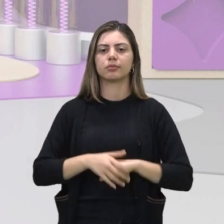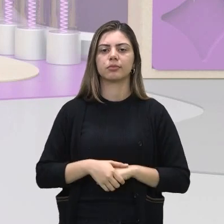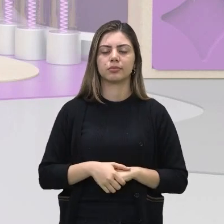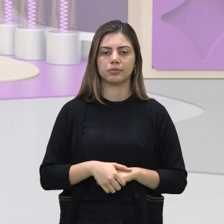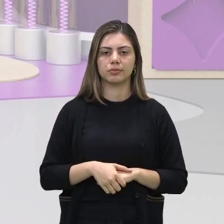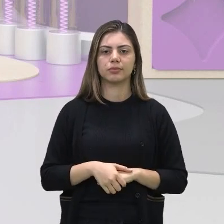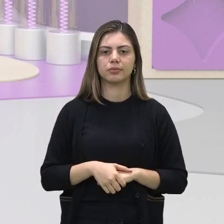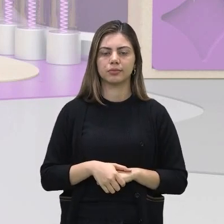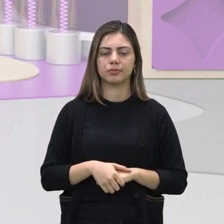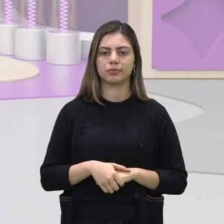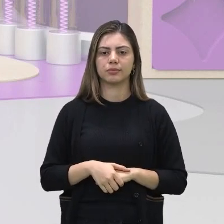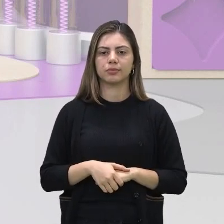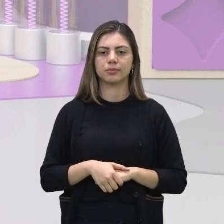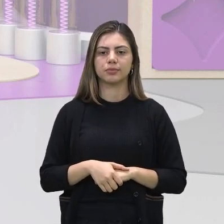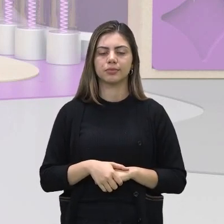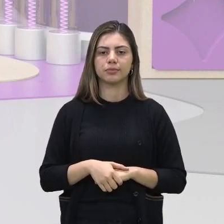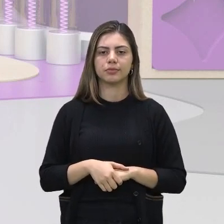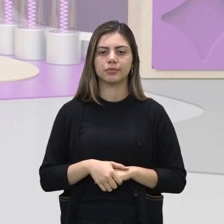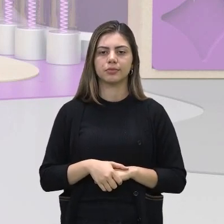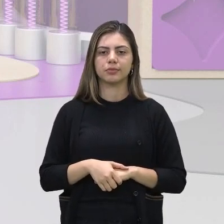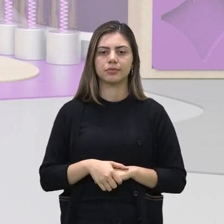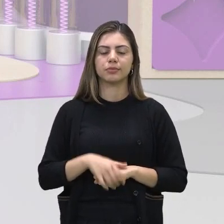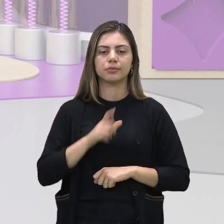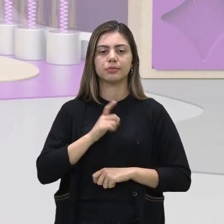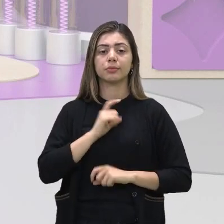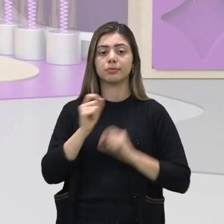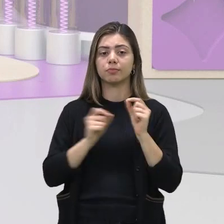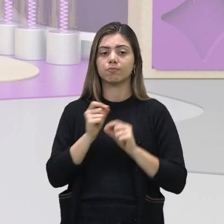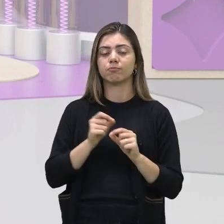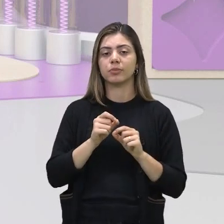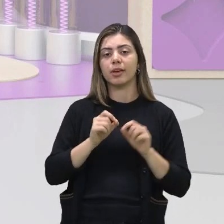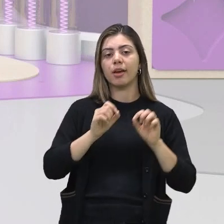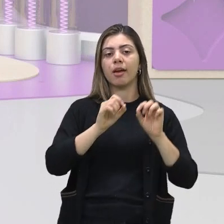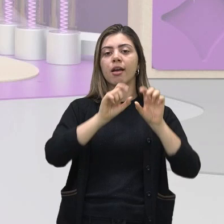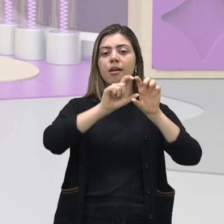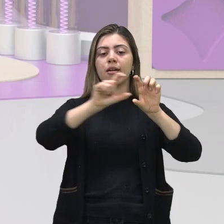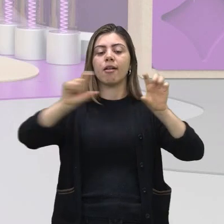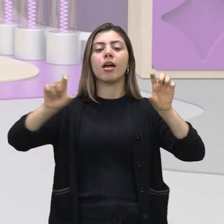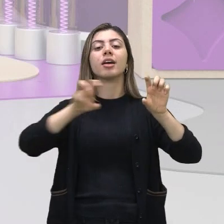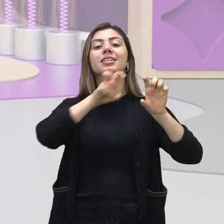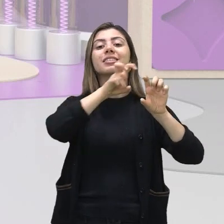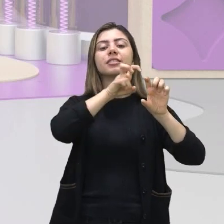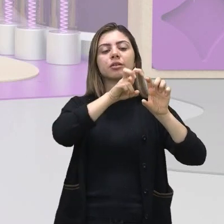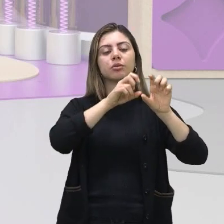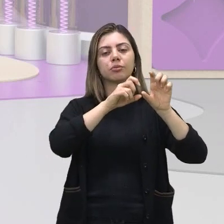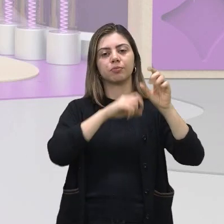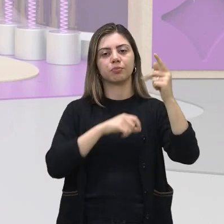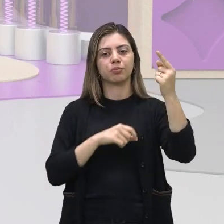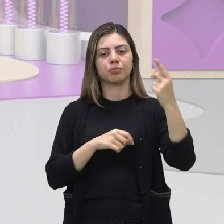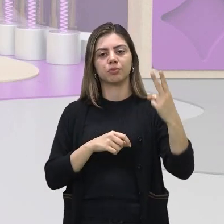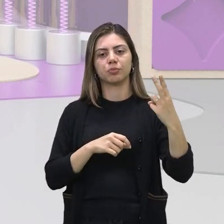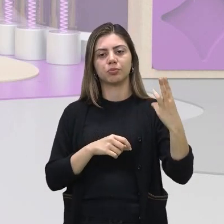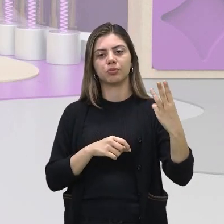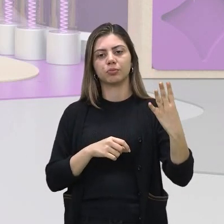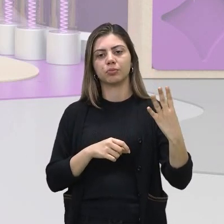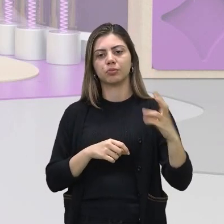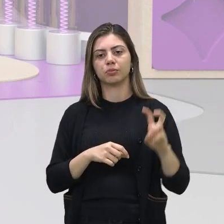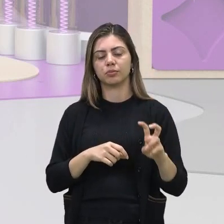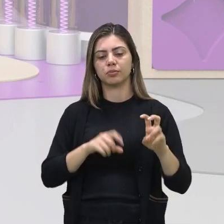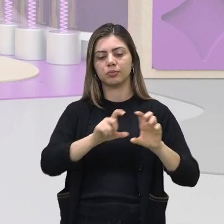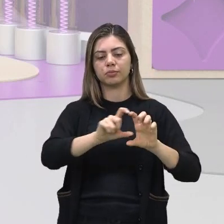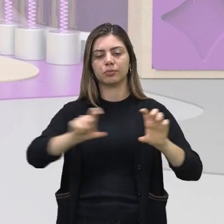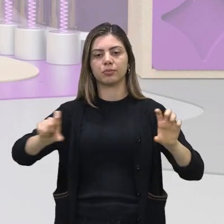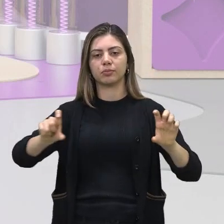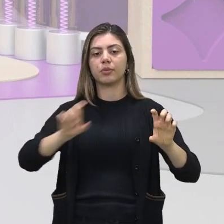Então vamos lá. Temos cinco linhas. O que acontece? Para cada um ali,